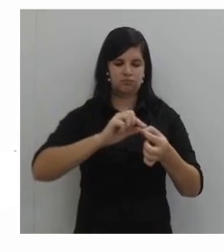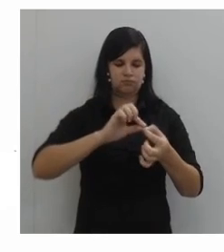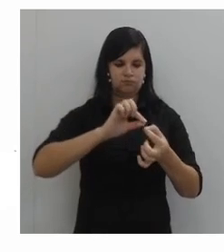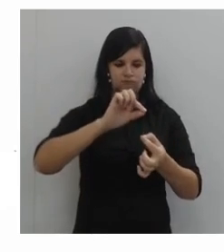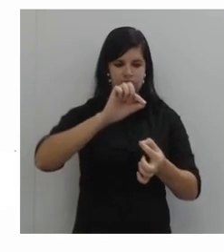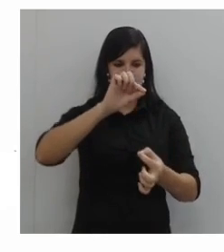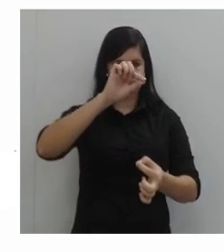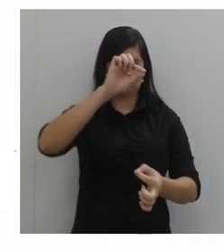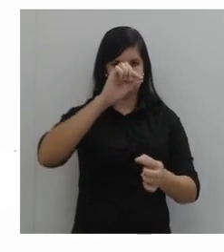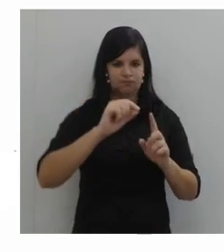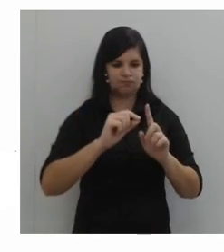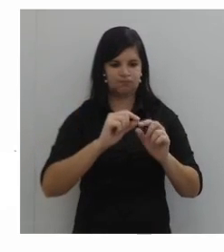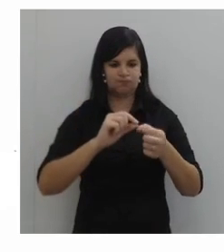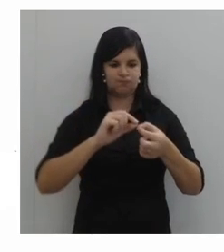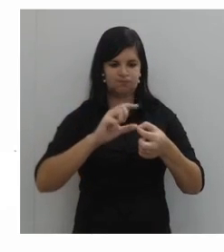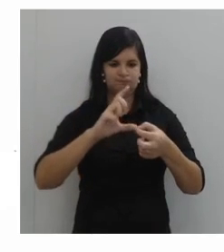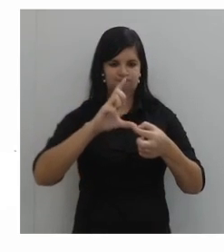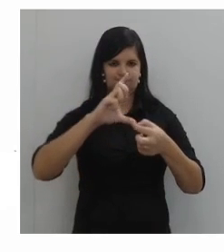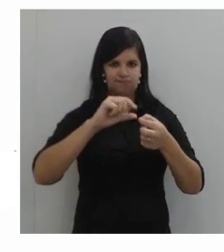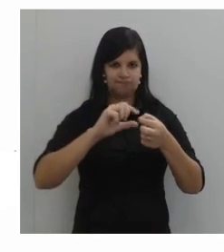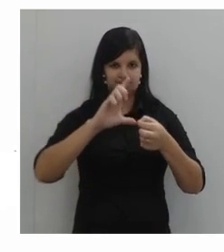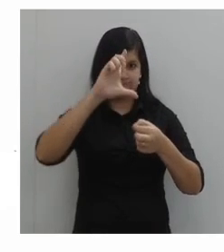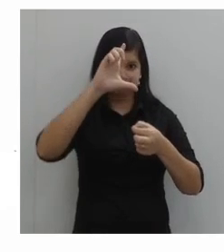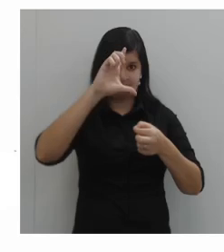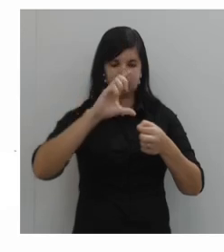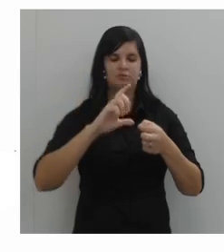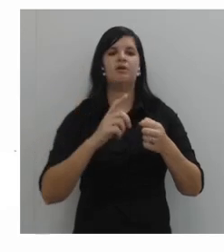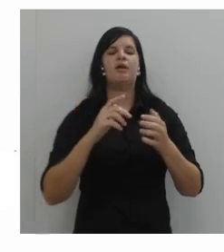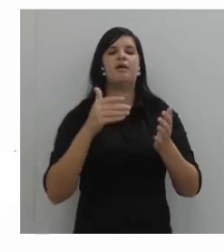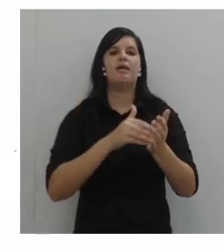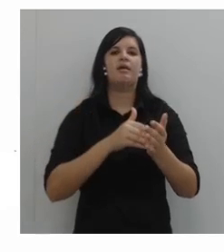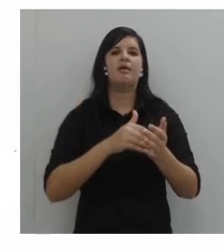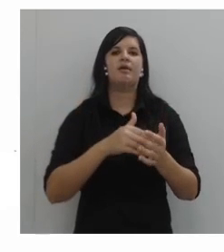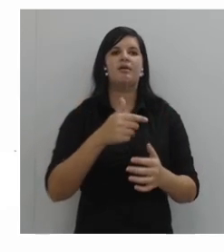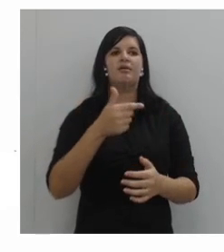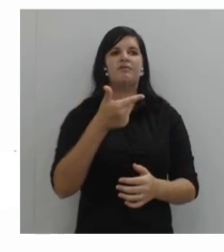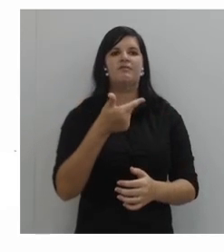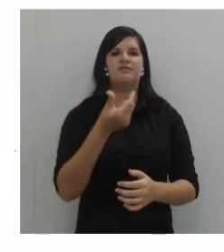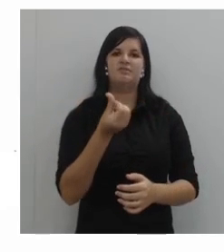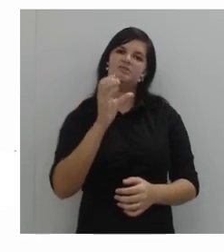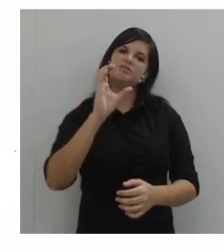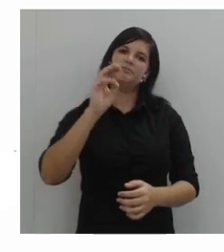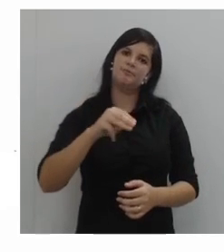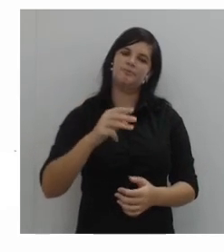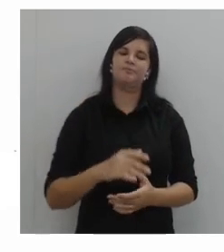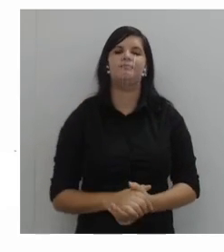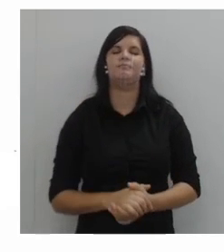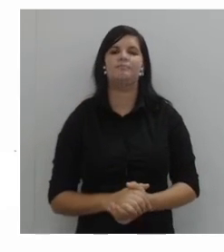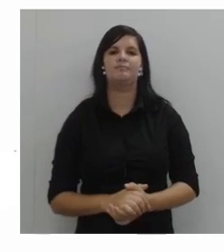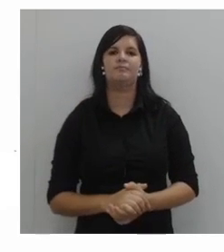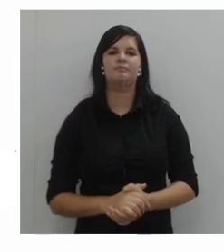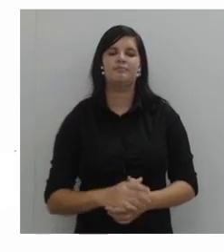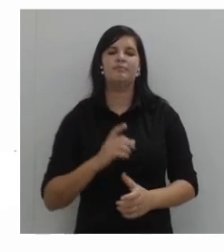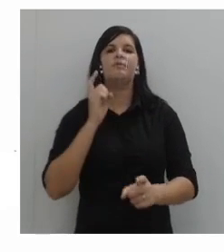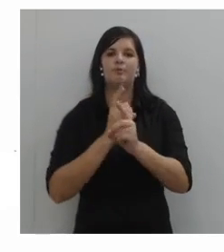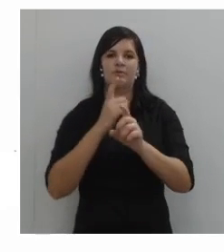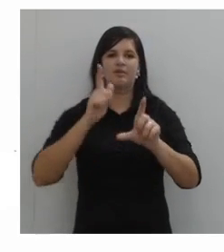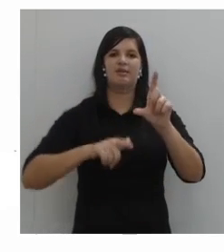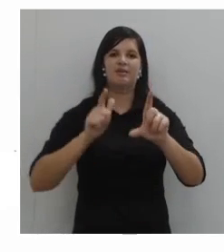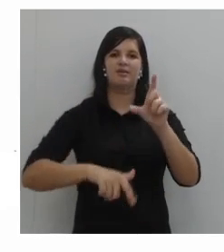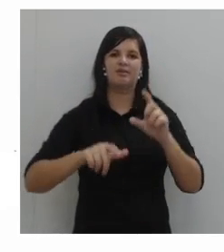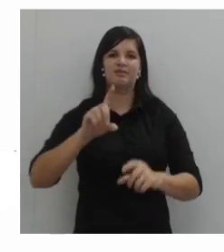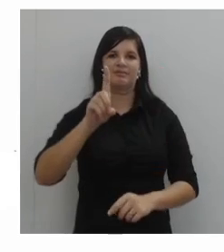correspondente no instrumento lá vai ser de 26 centímetros. Isso está na